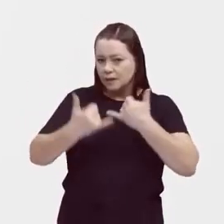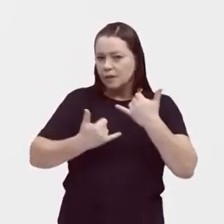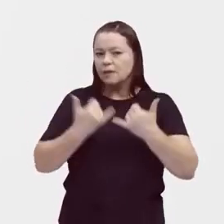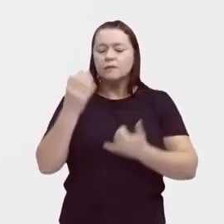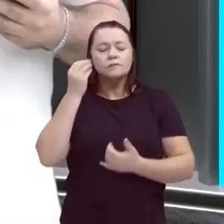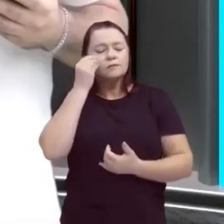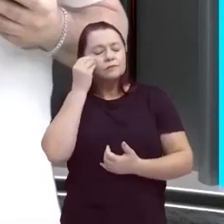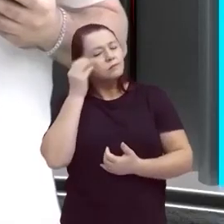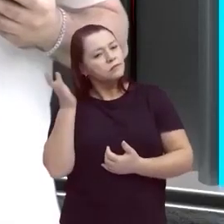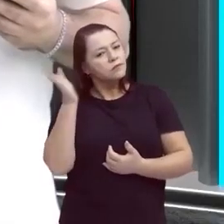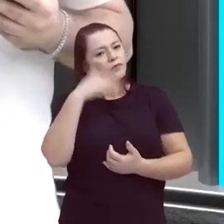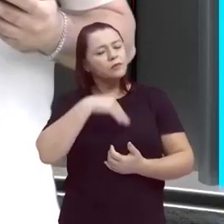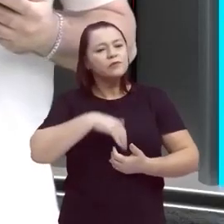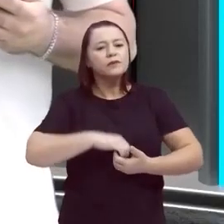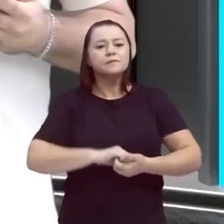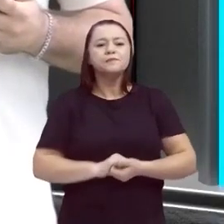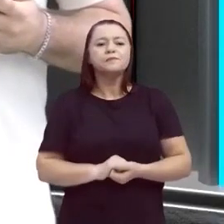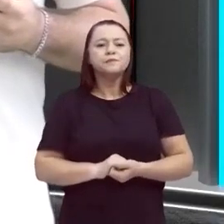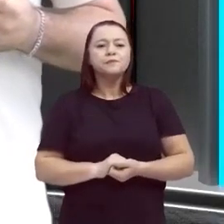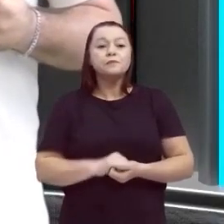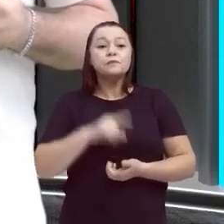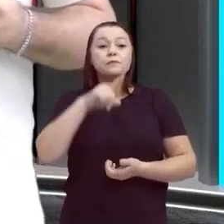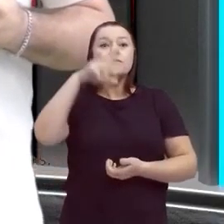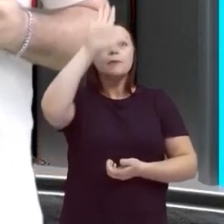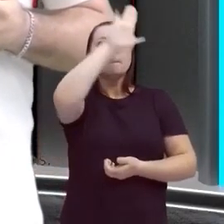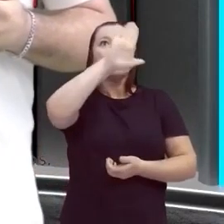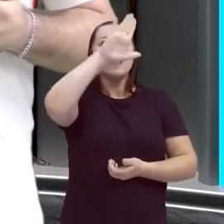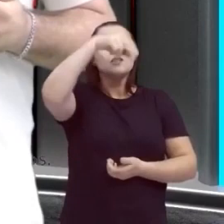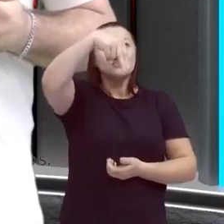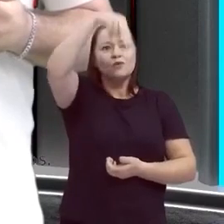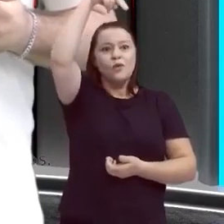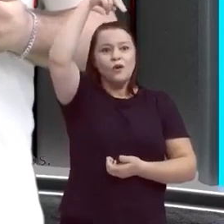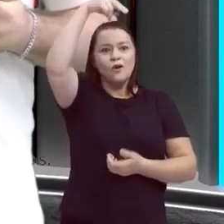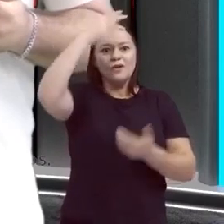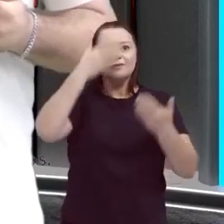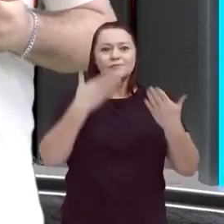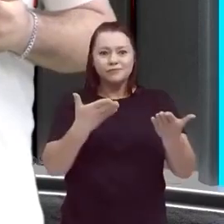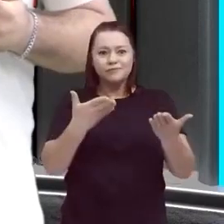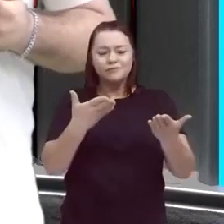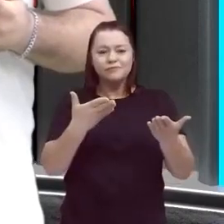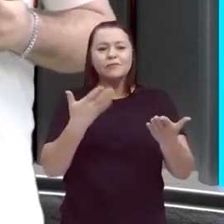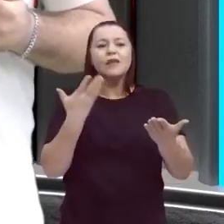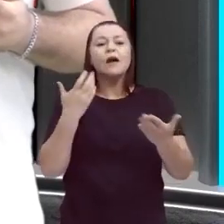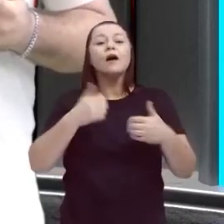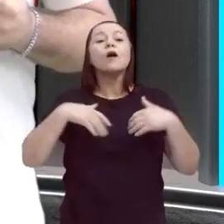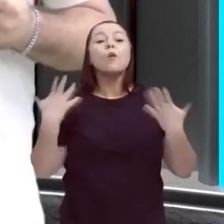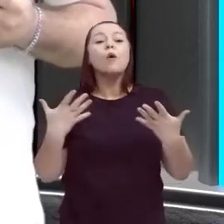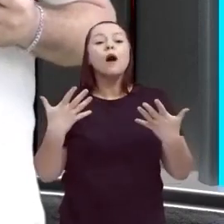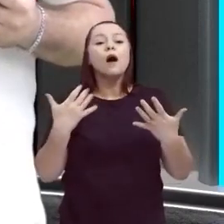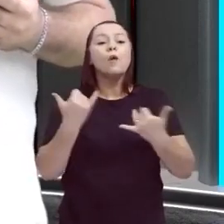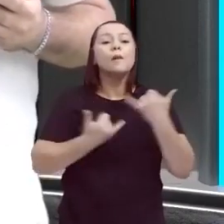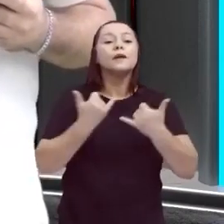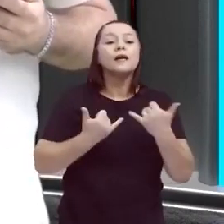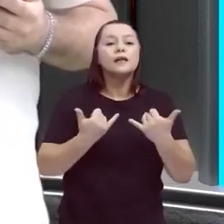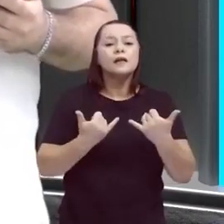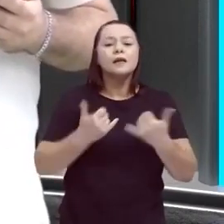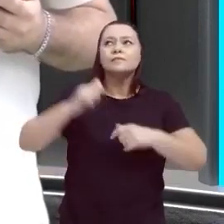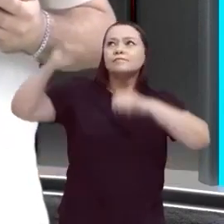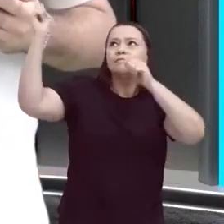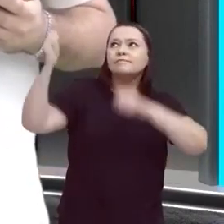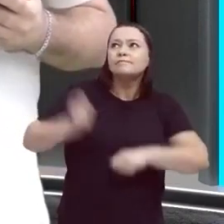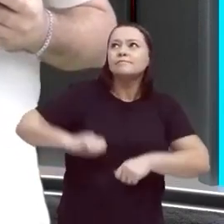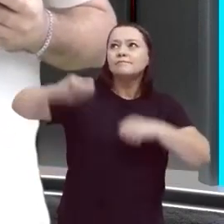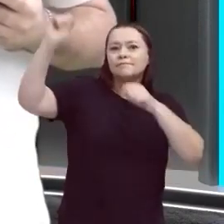nosso mapa. Vamos começar com a região norte. Aqui é a região norte. Qual é a previsão de brincadeira da região norte? Papagaio